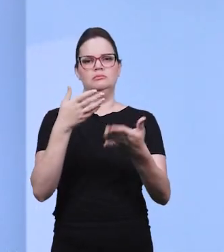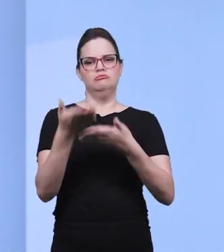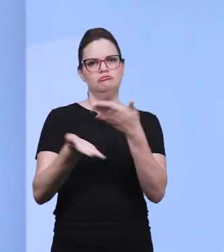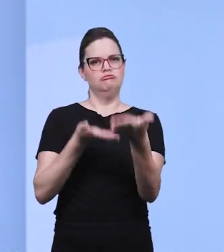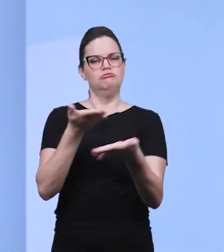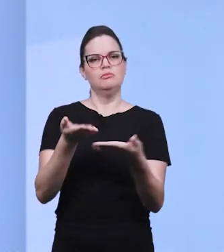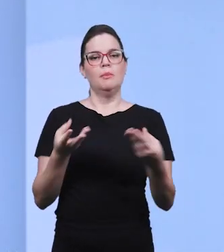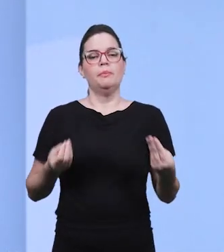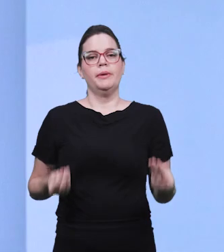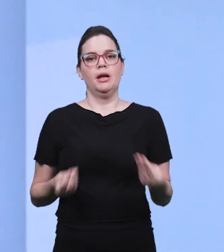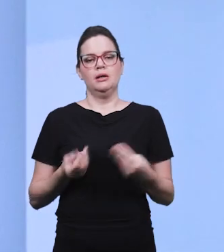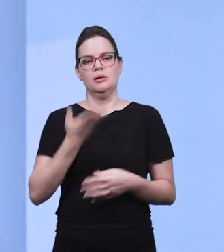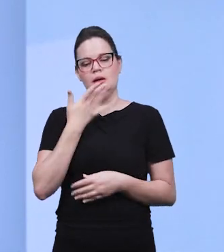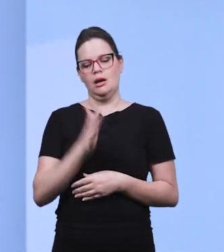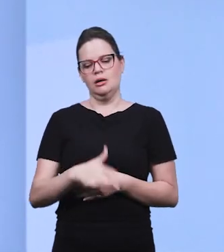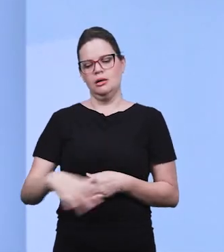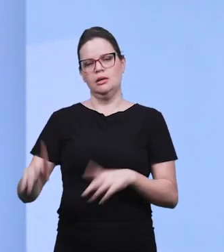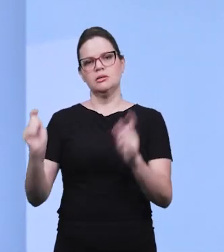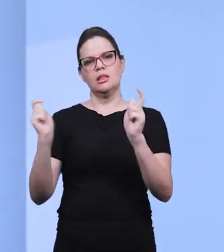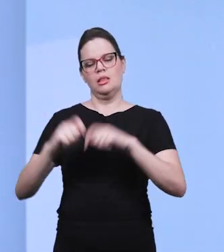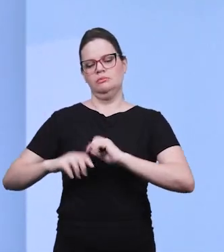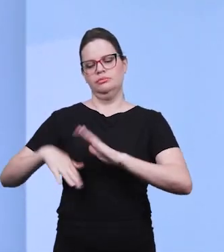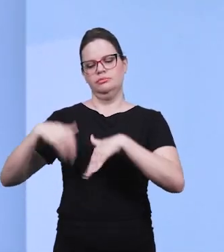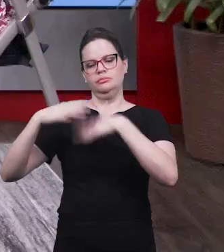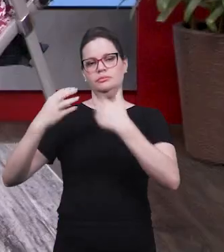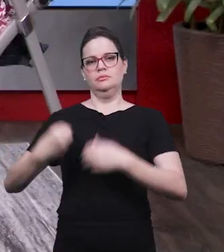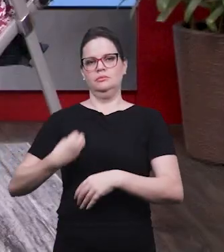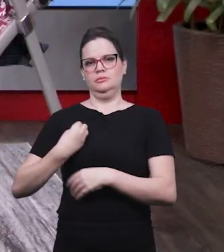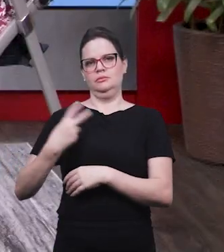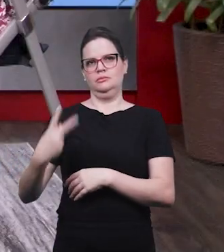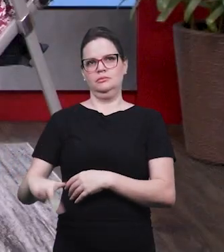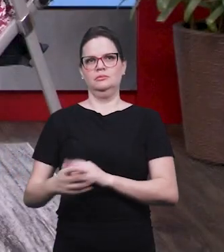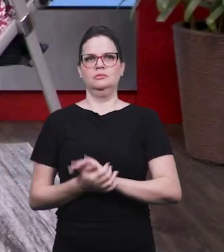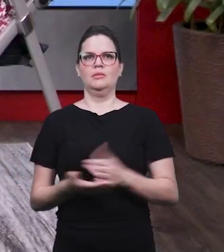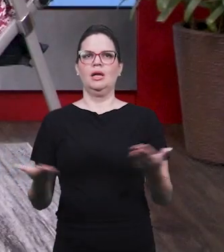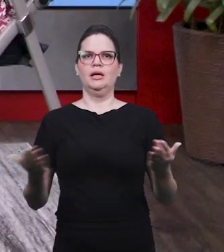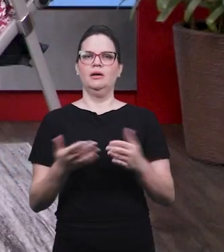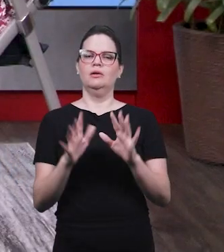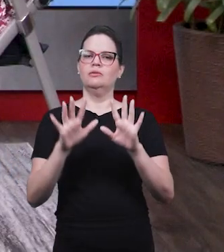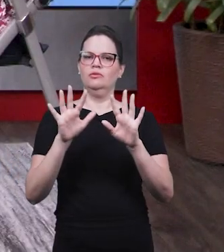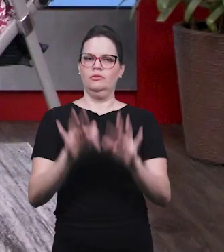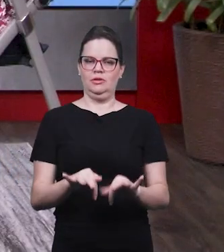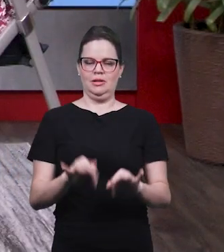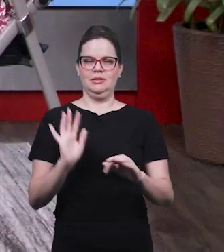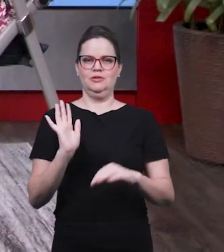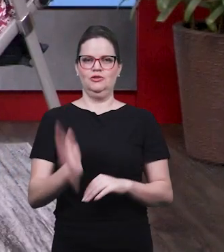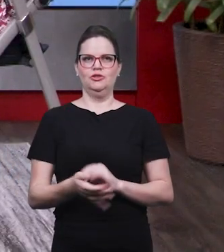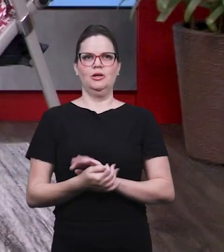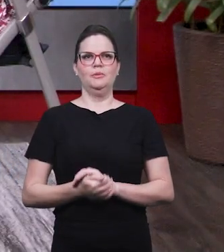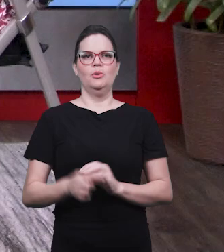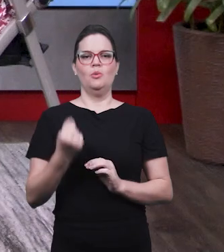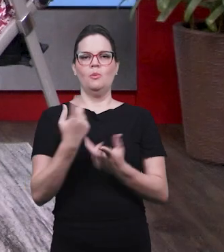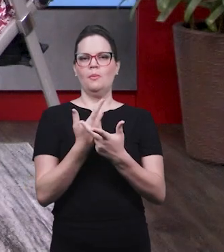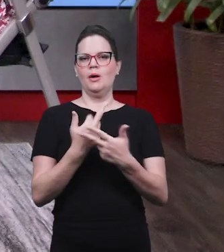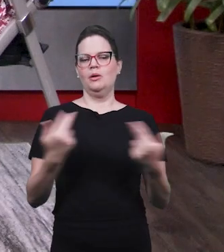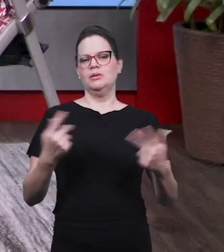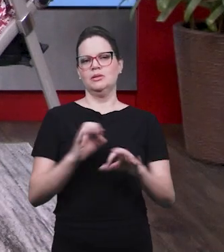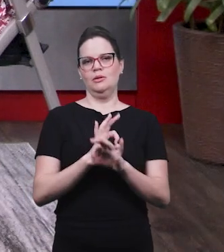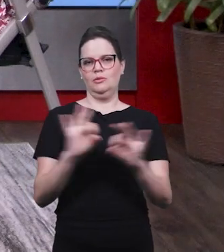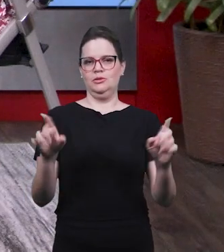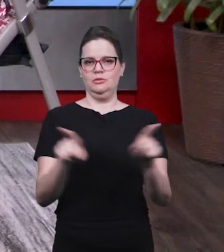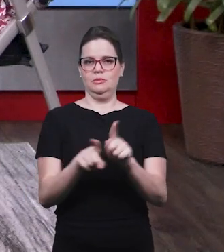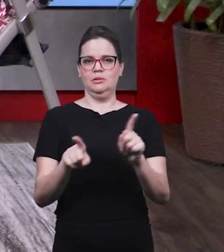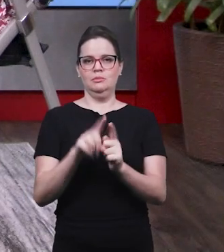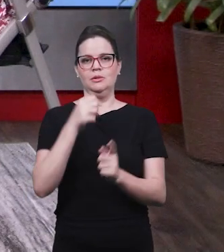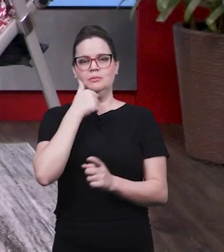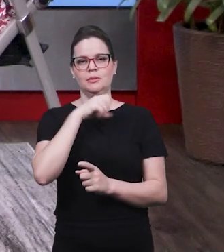se desenvolver em tudo que ela puder, né? E para nós finalizarmos, né, Leonice, uma coisa que também é muito útil para